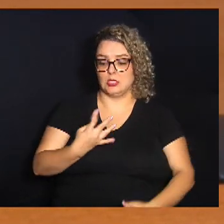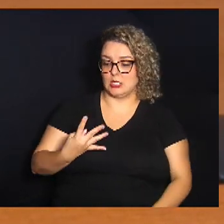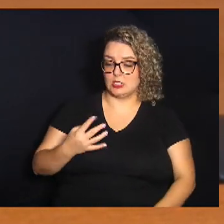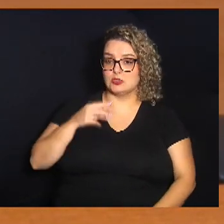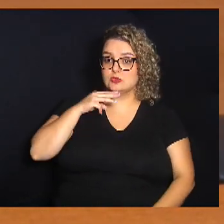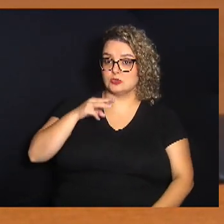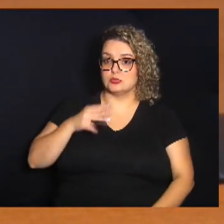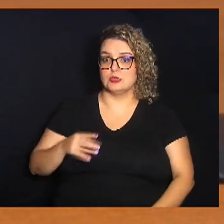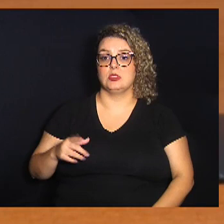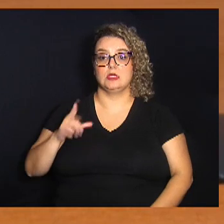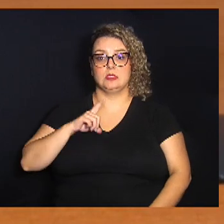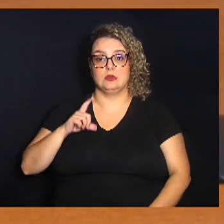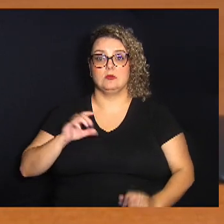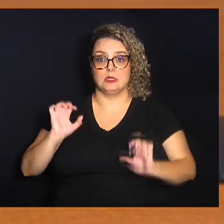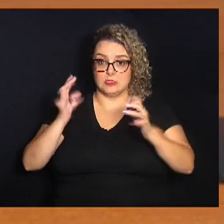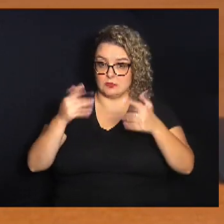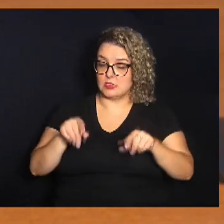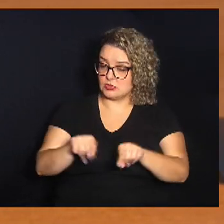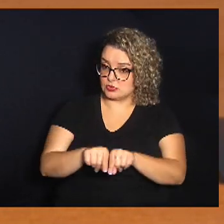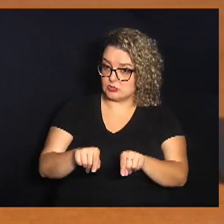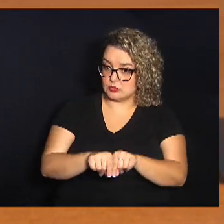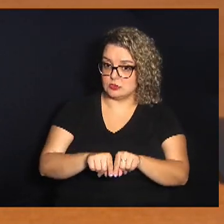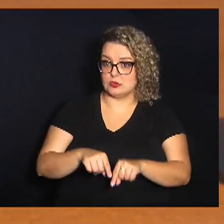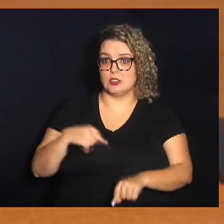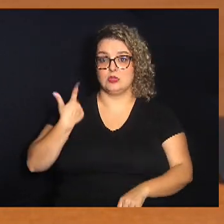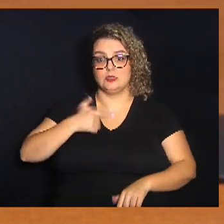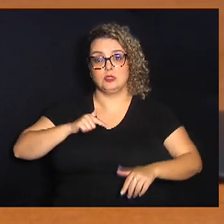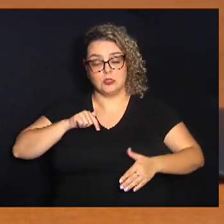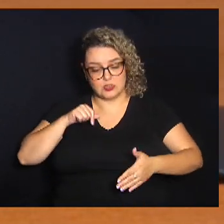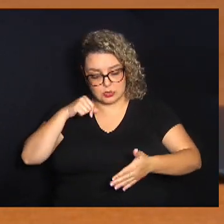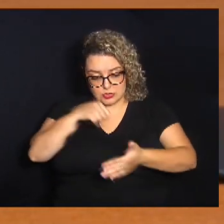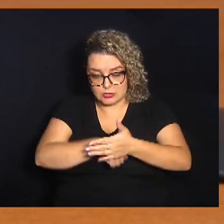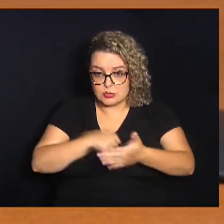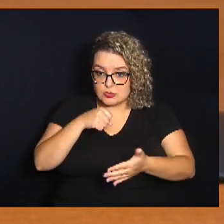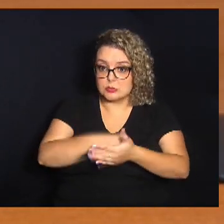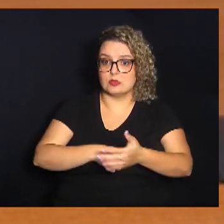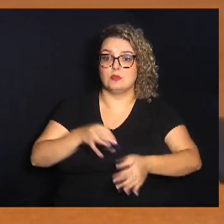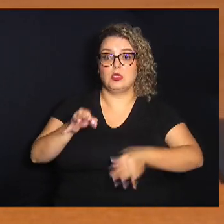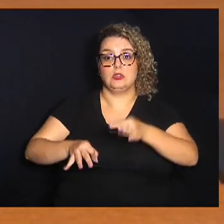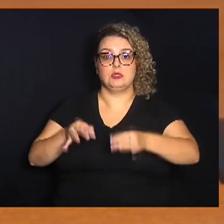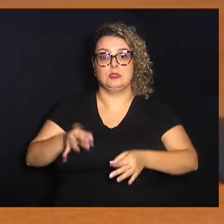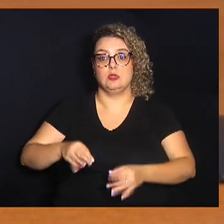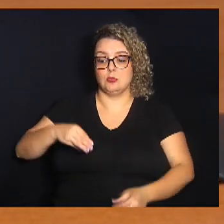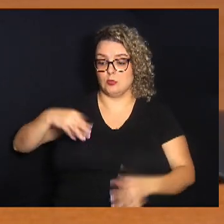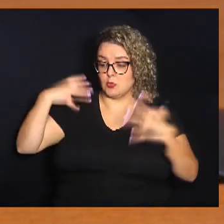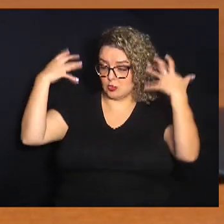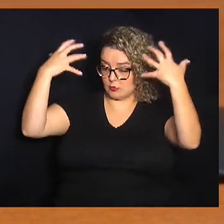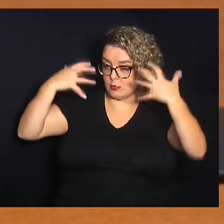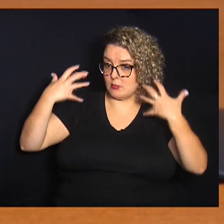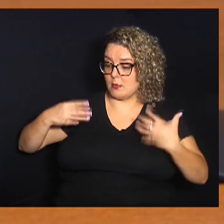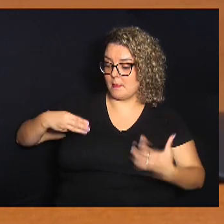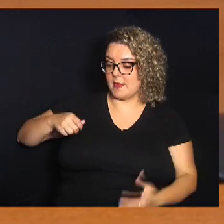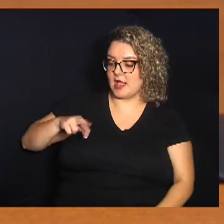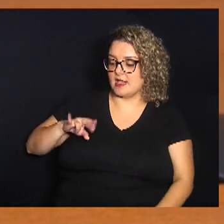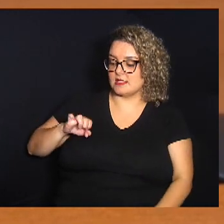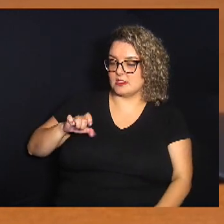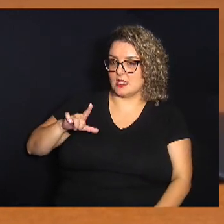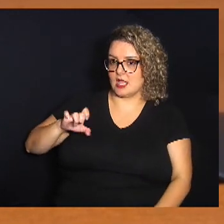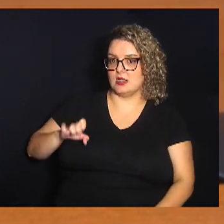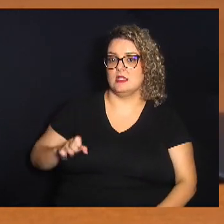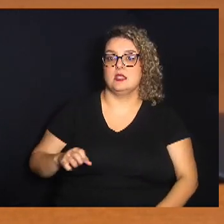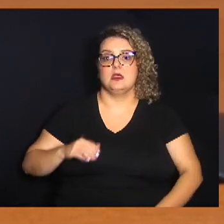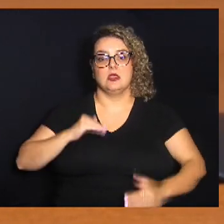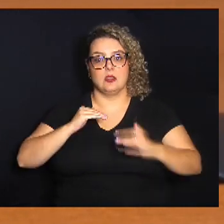nós vamos ter eventos também. Ainda estamos na luta por Justiça por Marielle e contra a violência política de